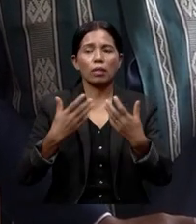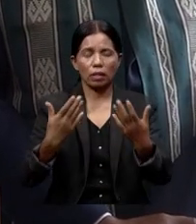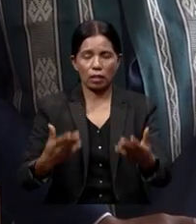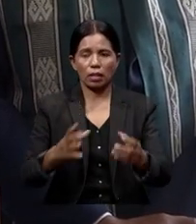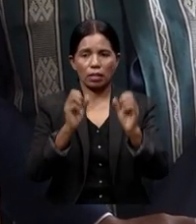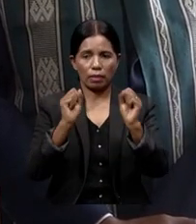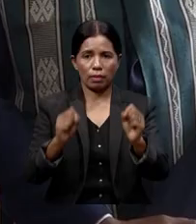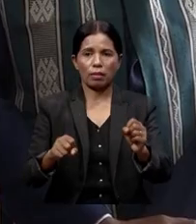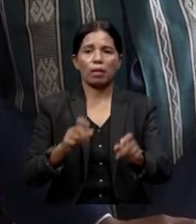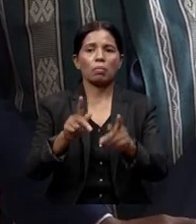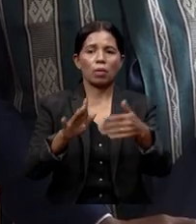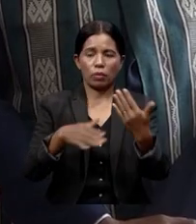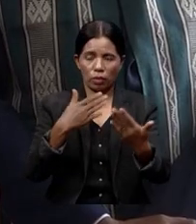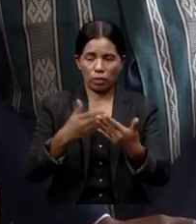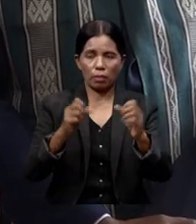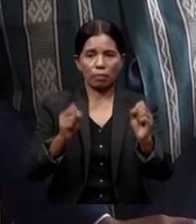pela